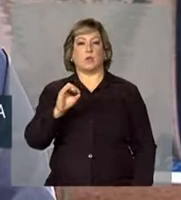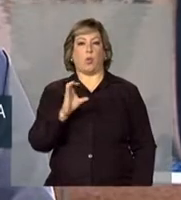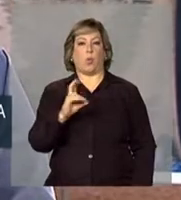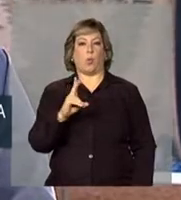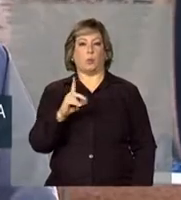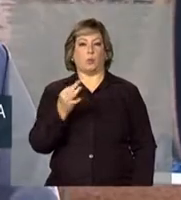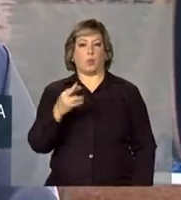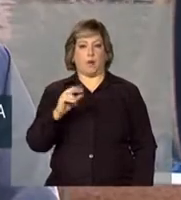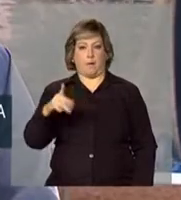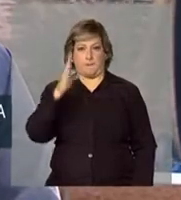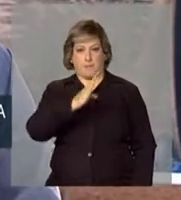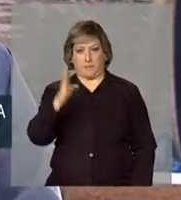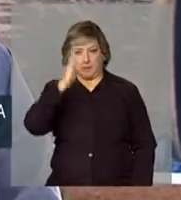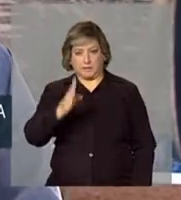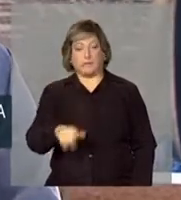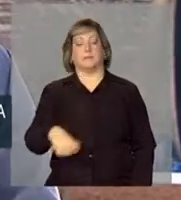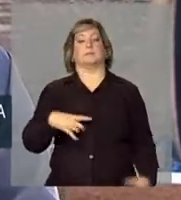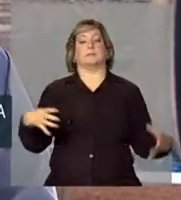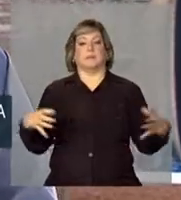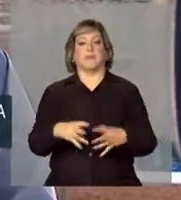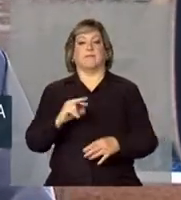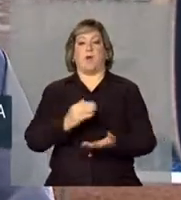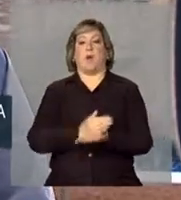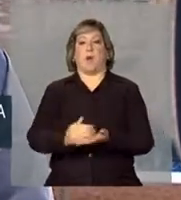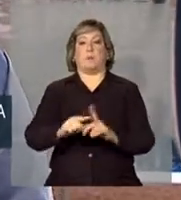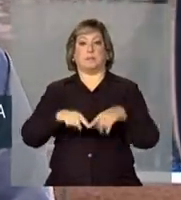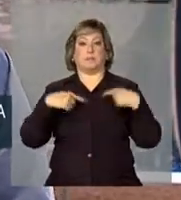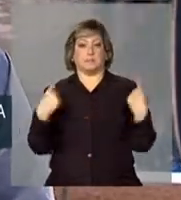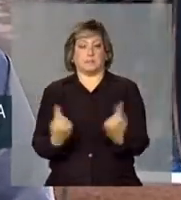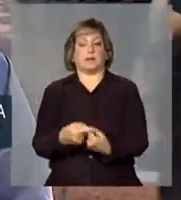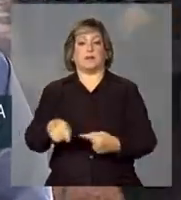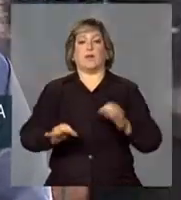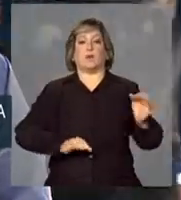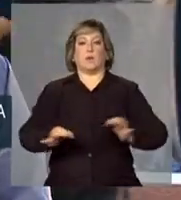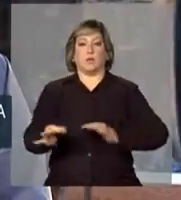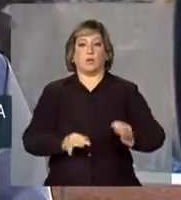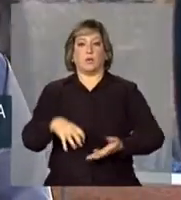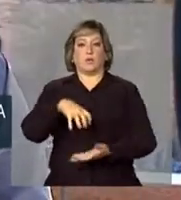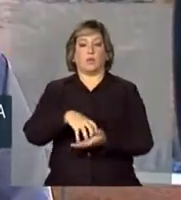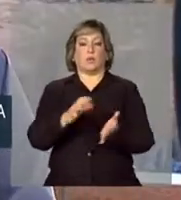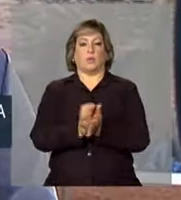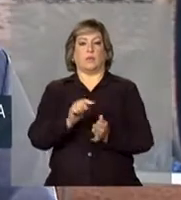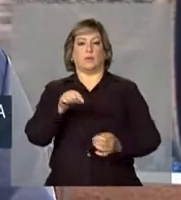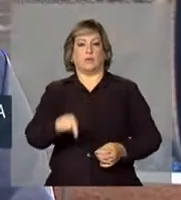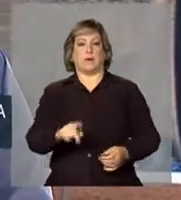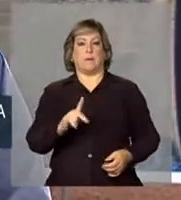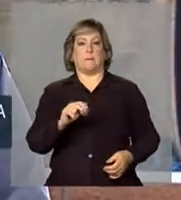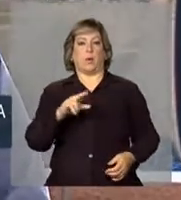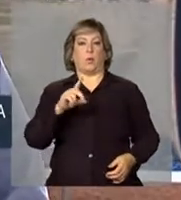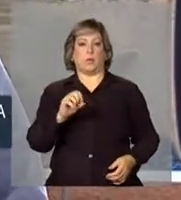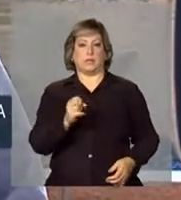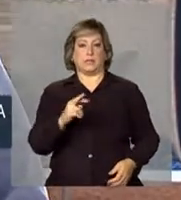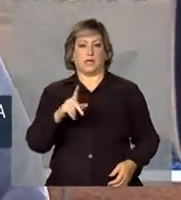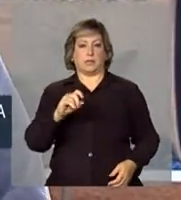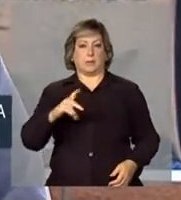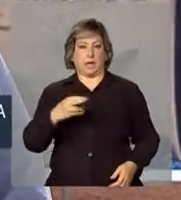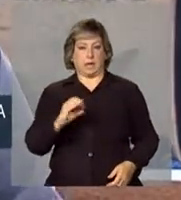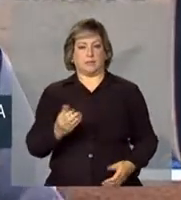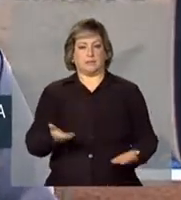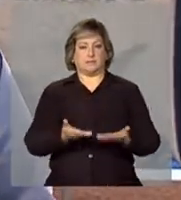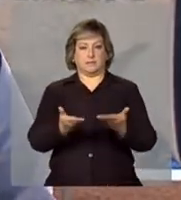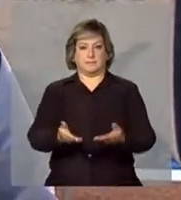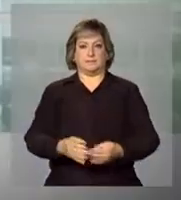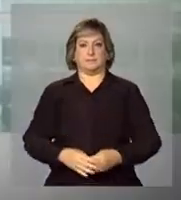esta reunião da Comissão Nacional da Verdade, que vai ser coordenada pelo integrante da comissão, Paulo Sérgio Pinheiro.